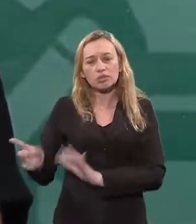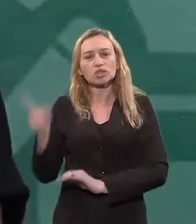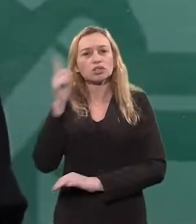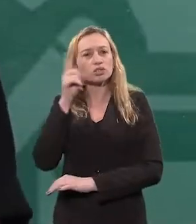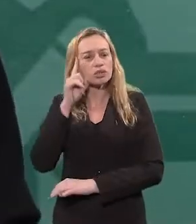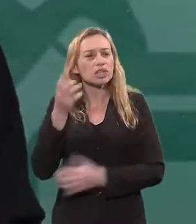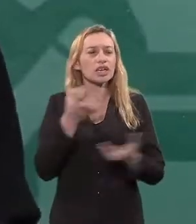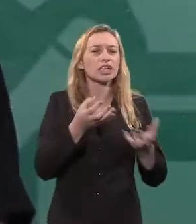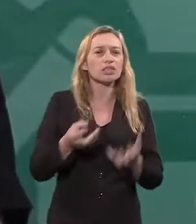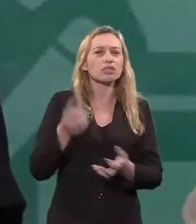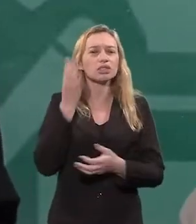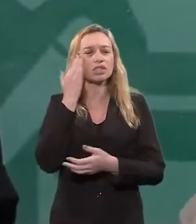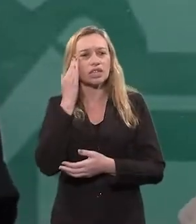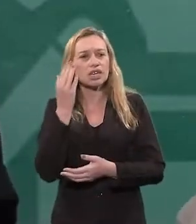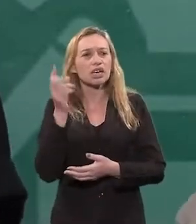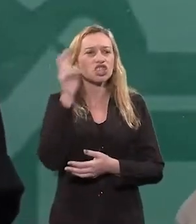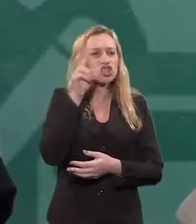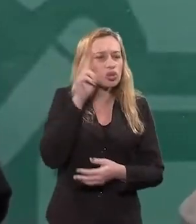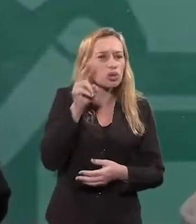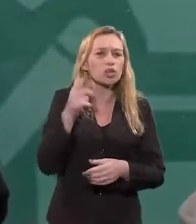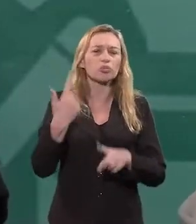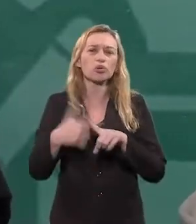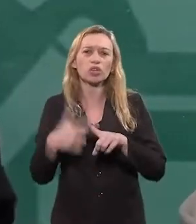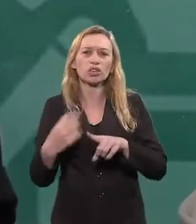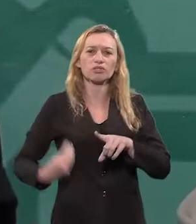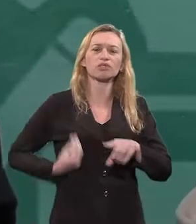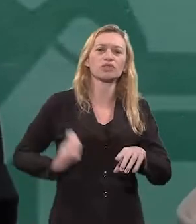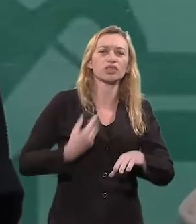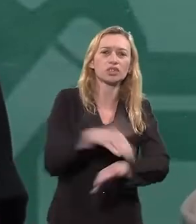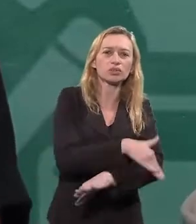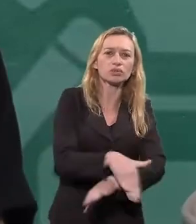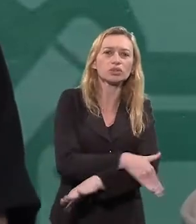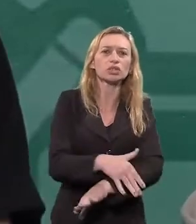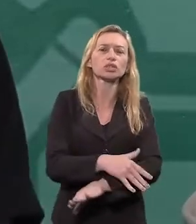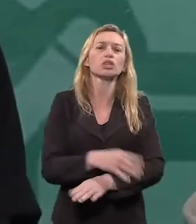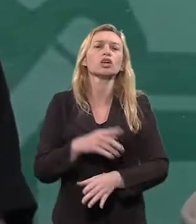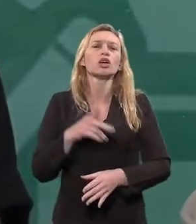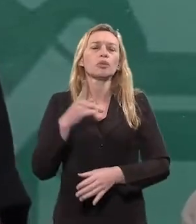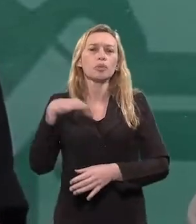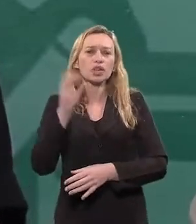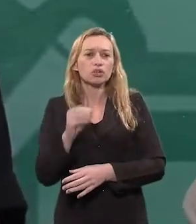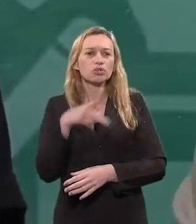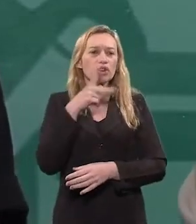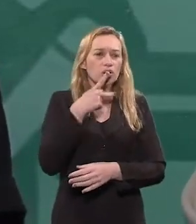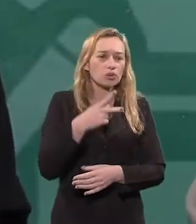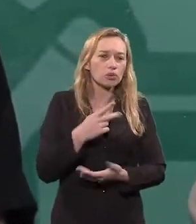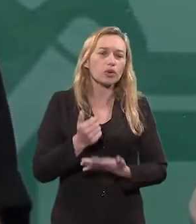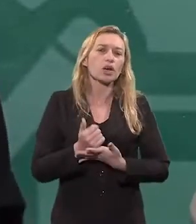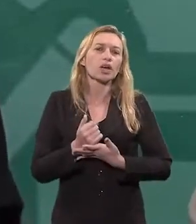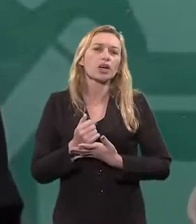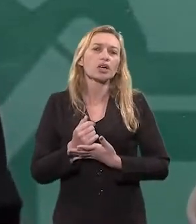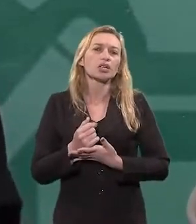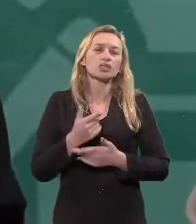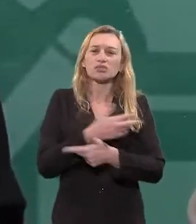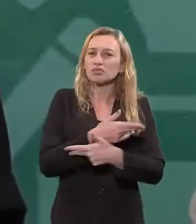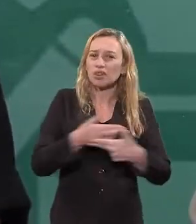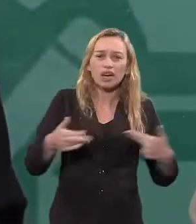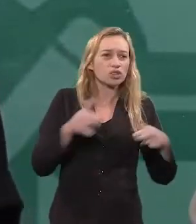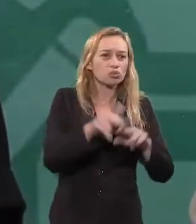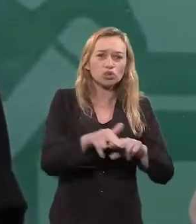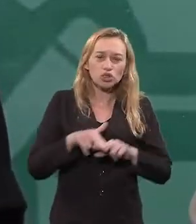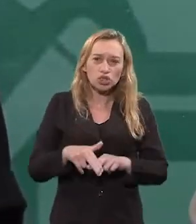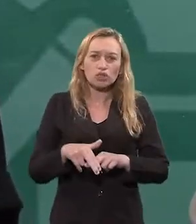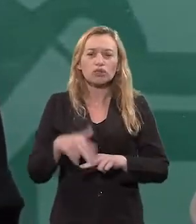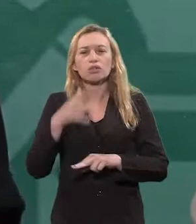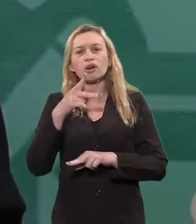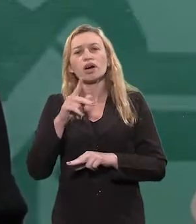tentando entender qual é a história daquela pessoa, o que levou ela para a situação de rua. E como o Pedro já havia falado, né, um grupo muito heterogêneo, são muitas